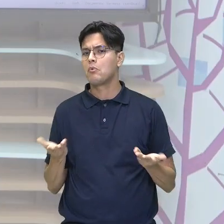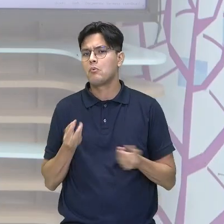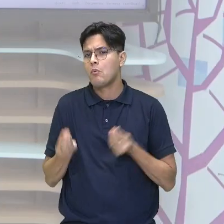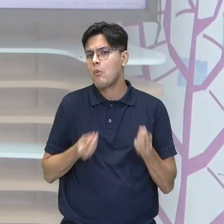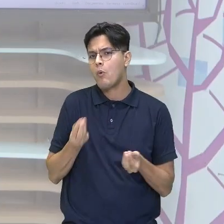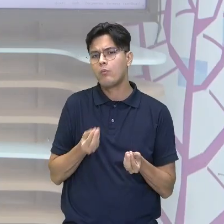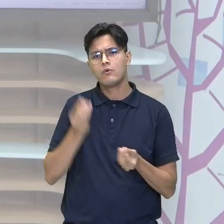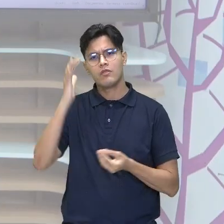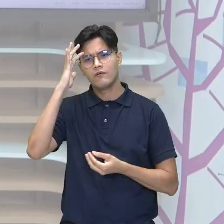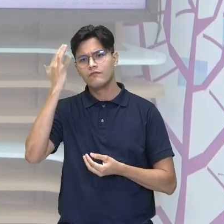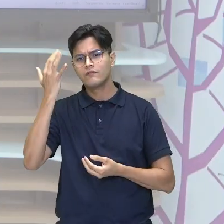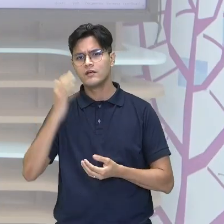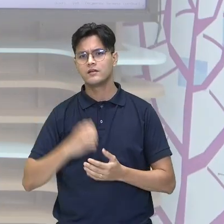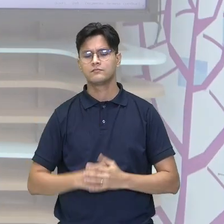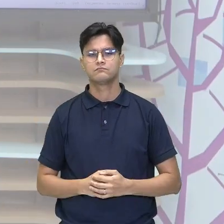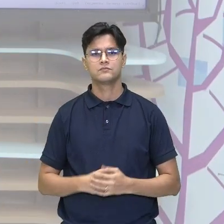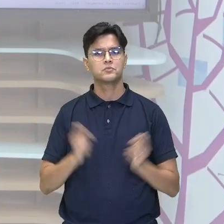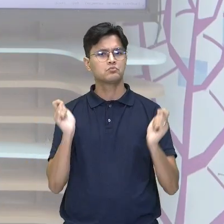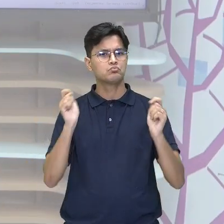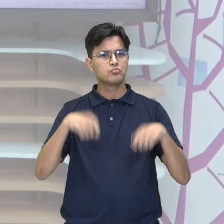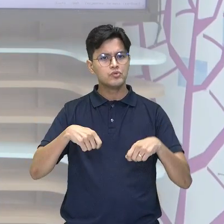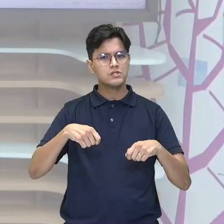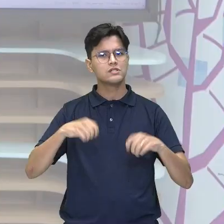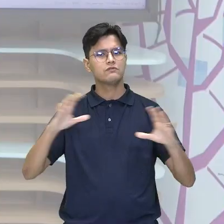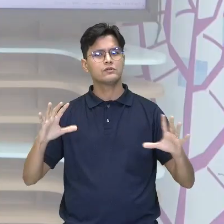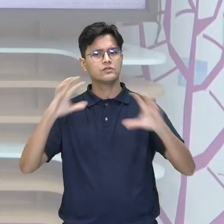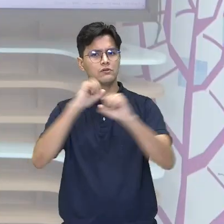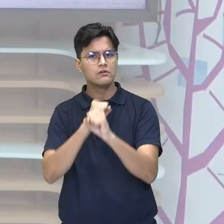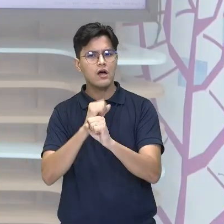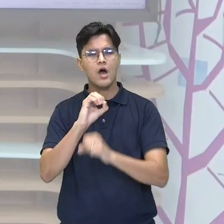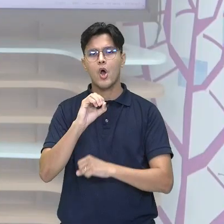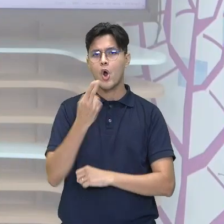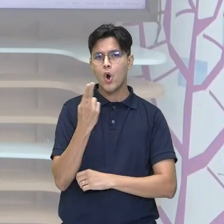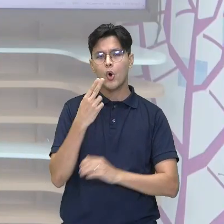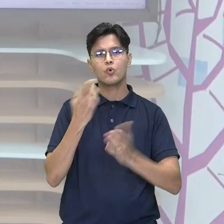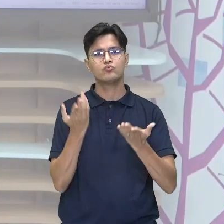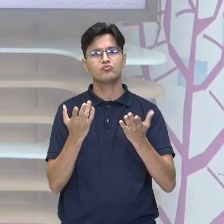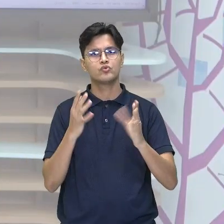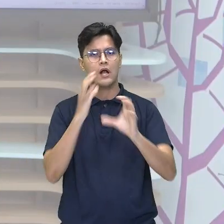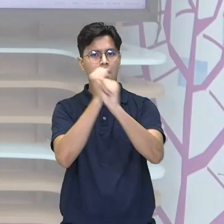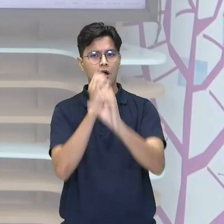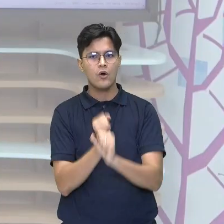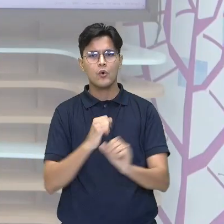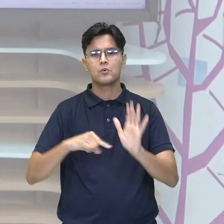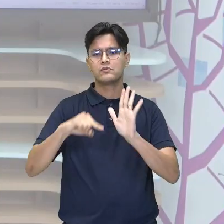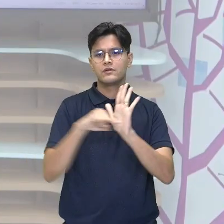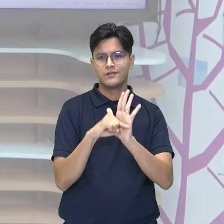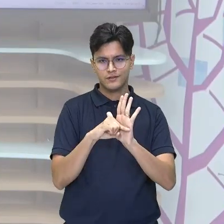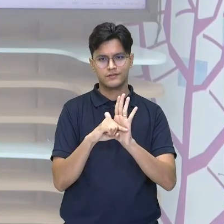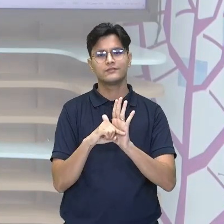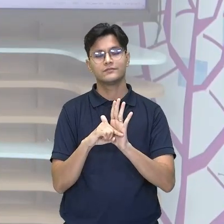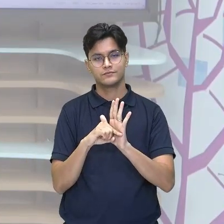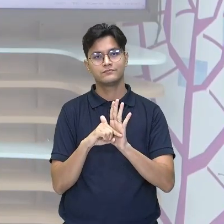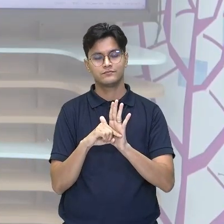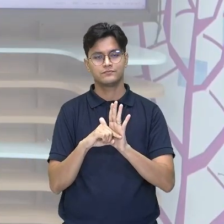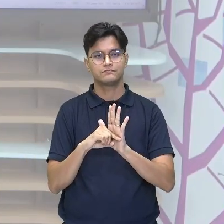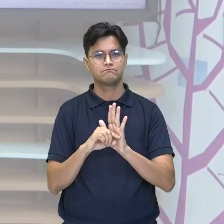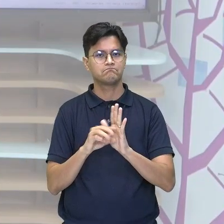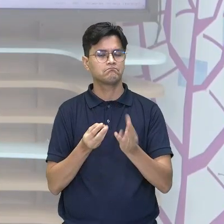gente pode adicionar ou subtrair essas frações de acordo com as operações que está sendo indicado aí no